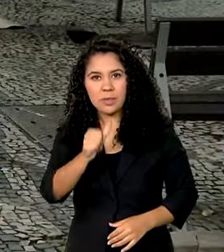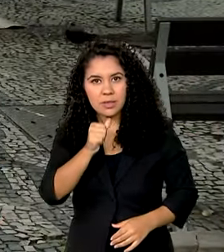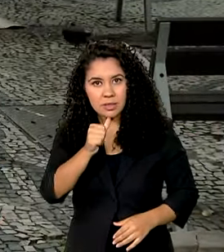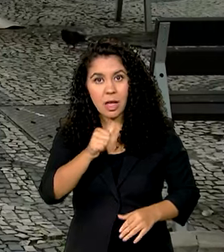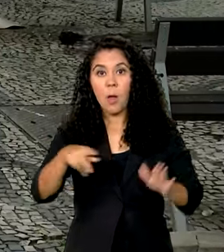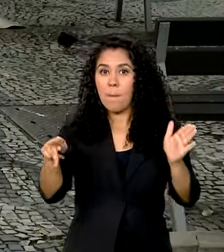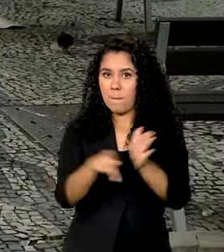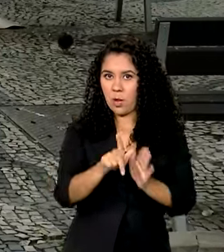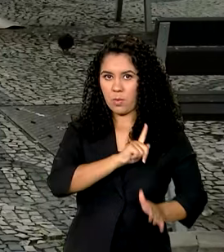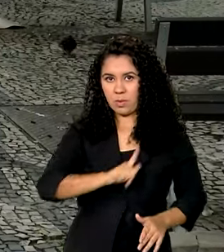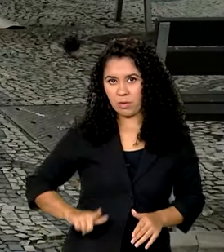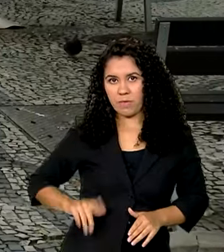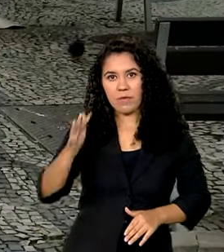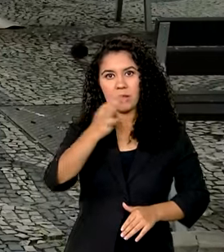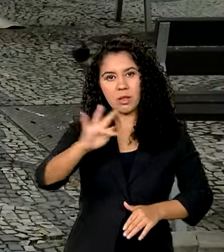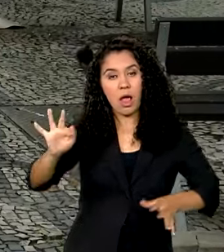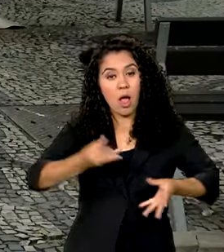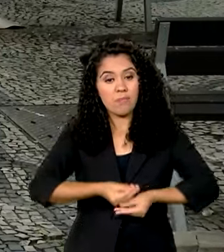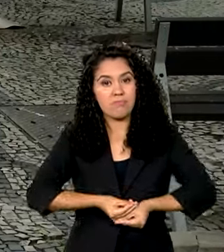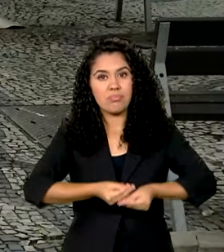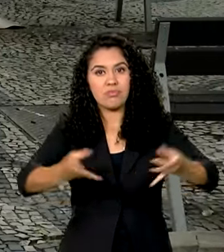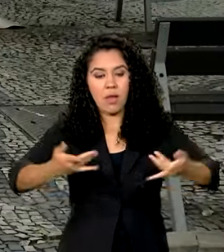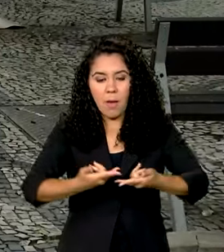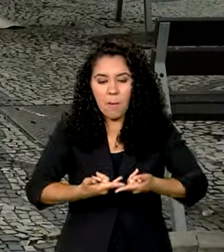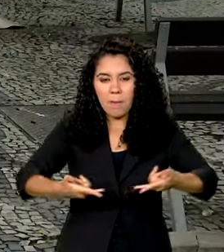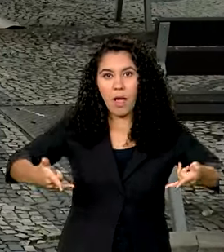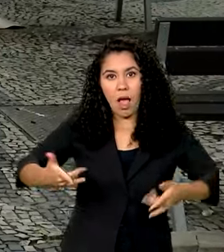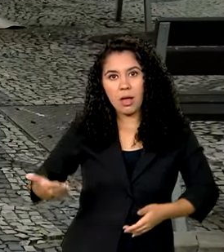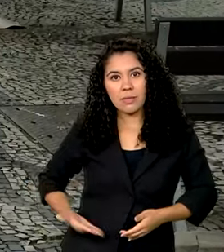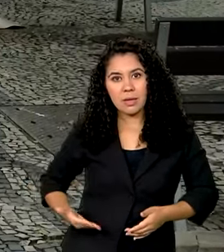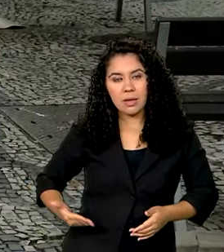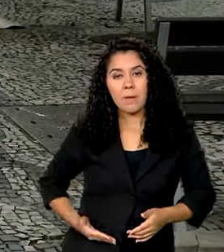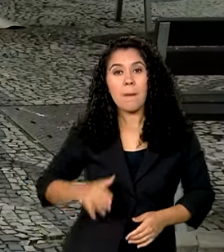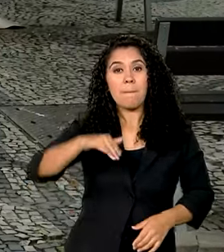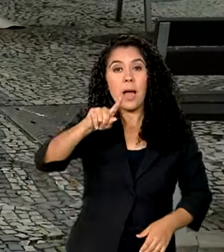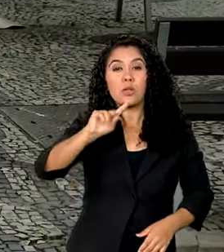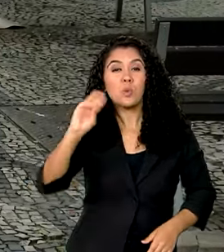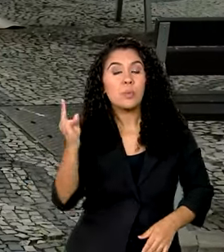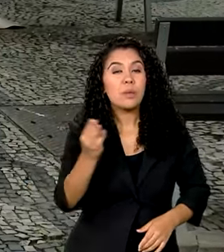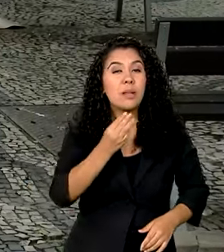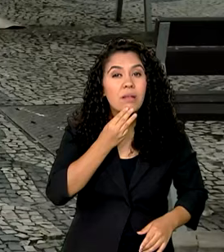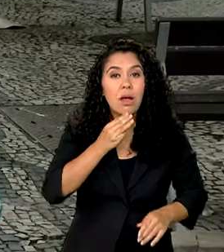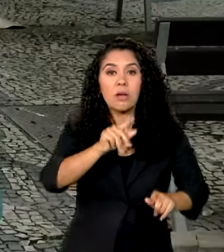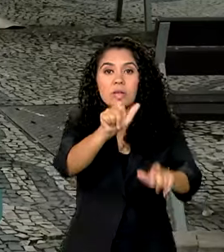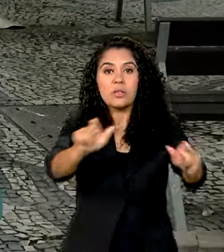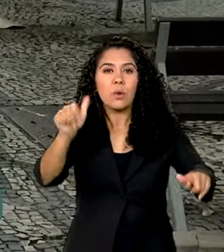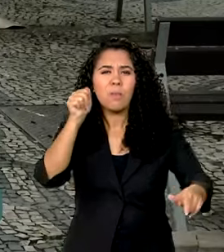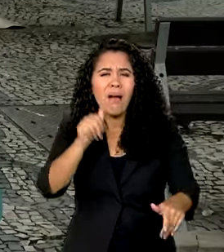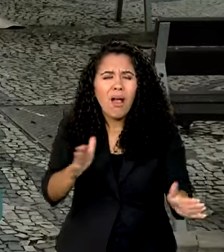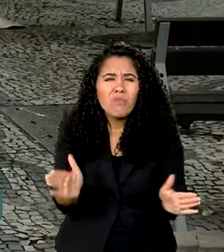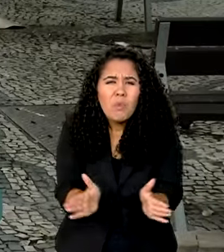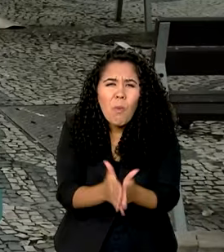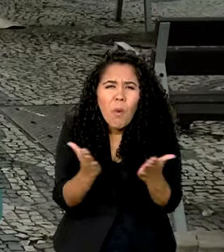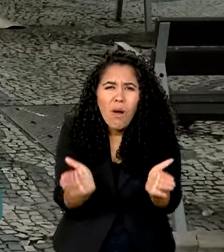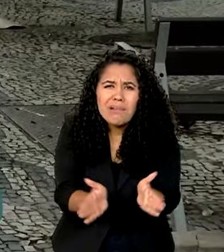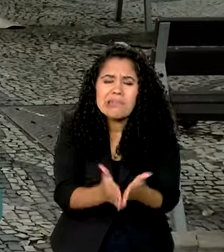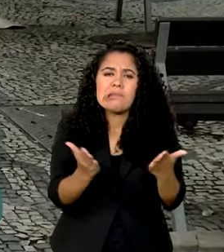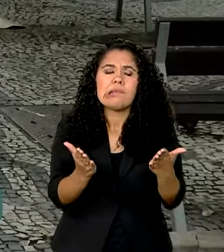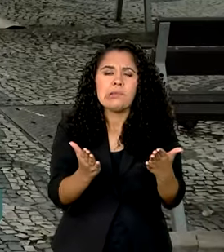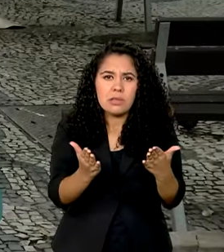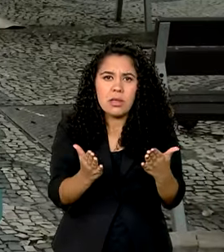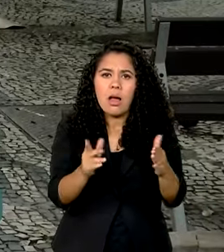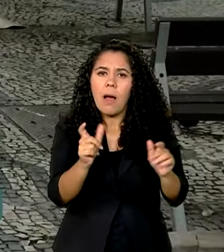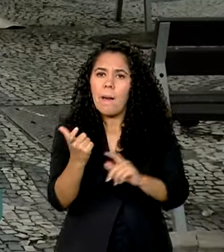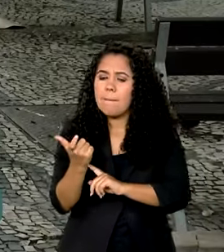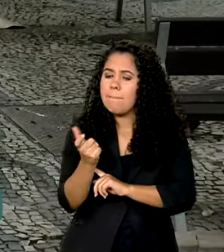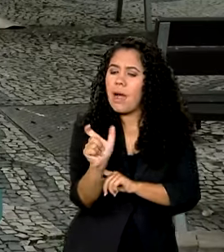janeiro absorventes para mais de 1 milhão e 700 mil mulheres que sofrem de pobreza menstrual. O termo